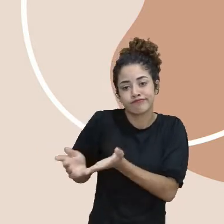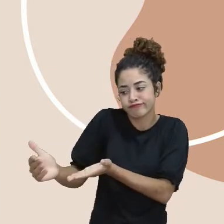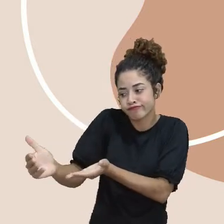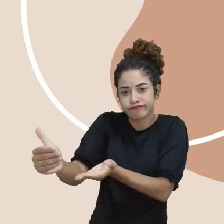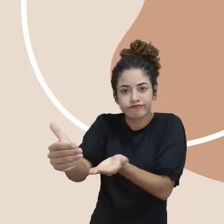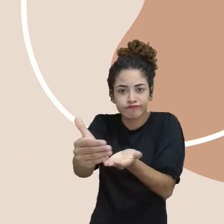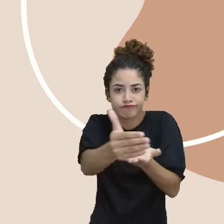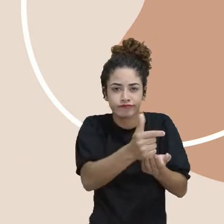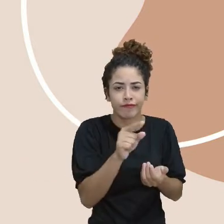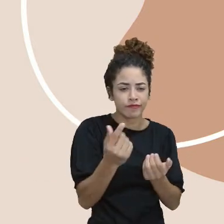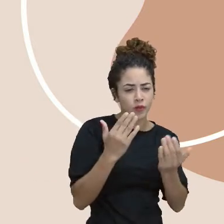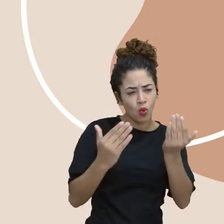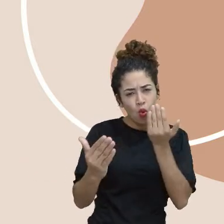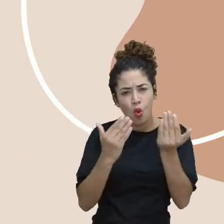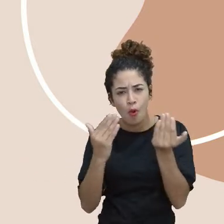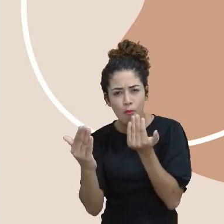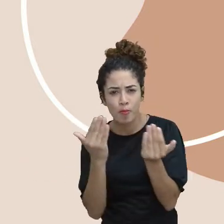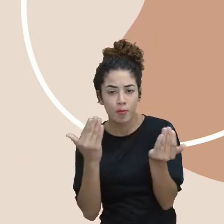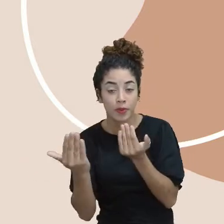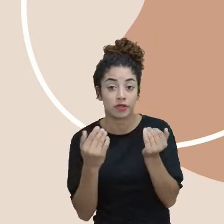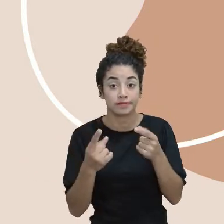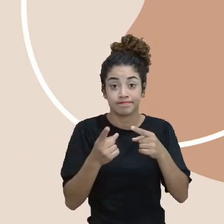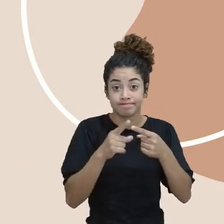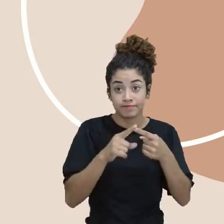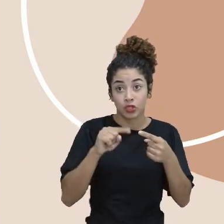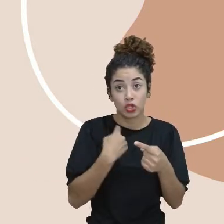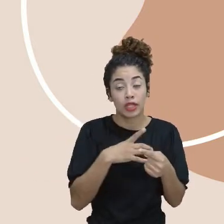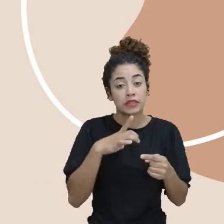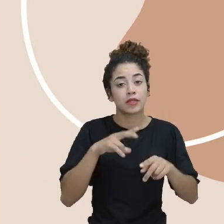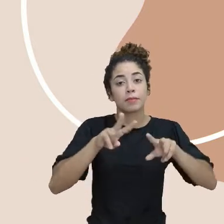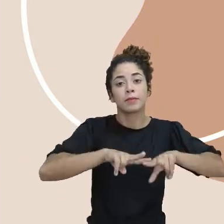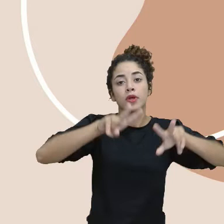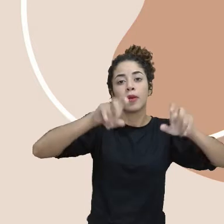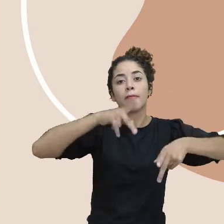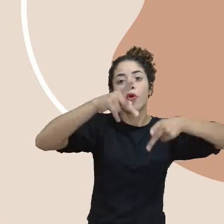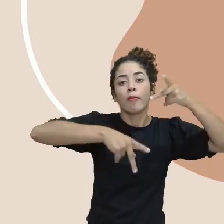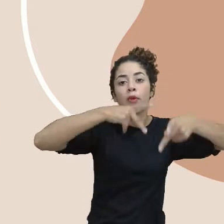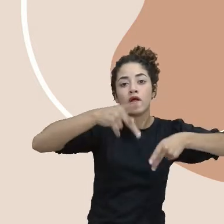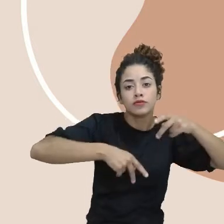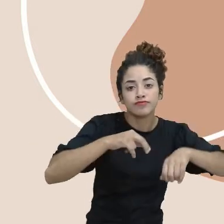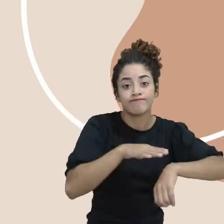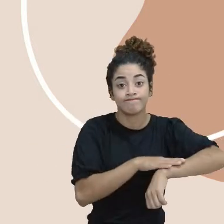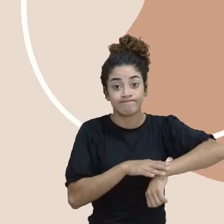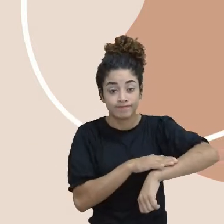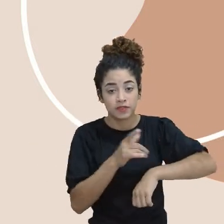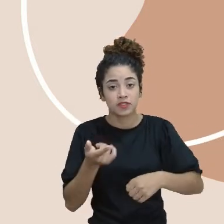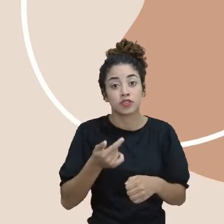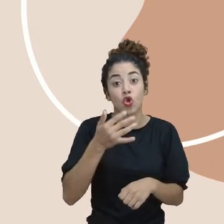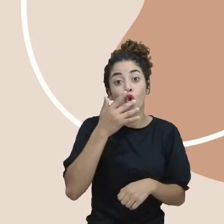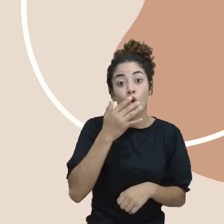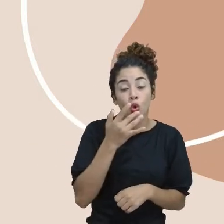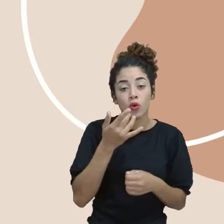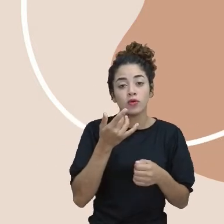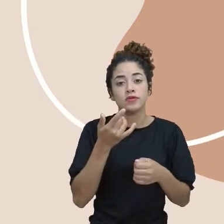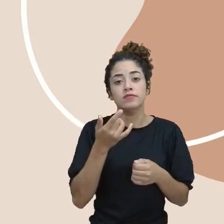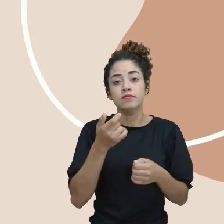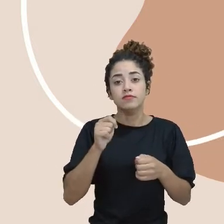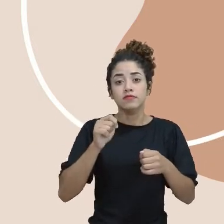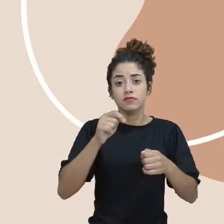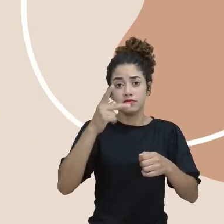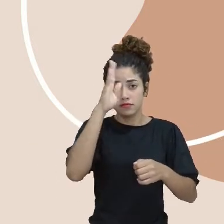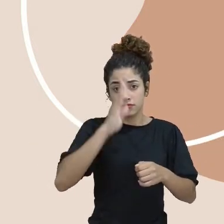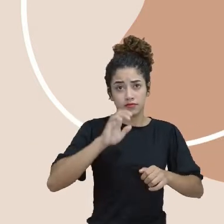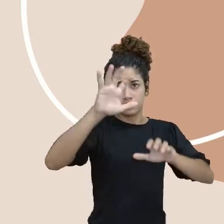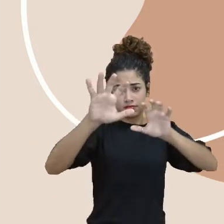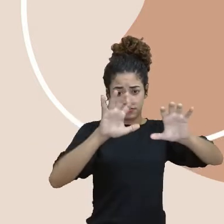trabalho comparativo. Primeiro a gente tem aí, ó, o título: População por raça em cor nas regiões do Brasil. Então,